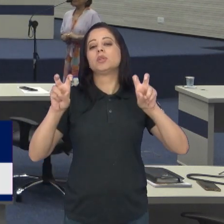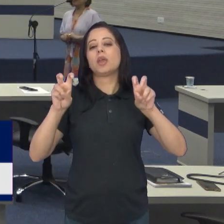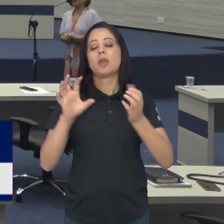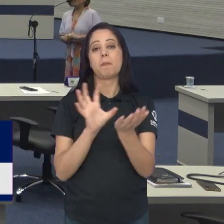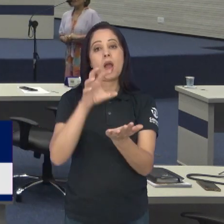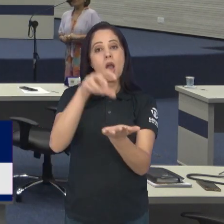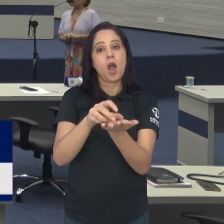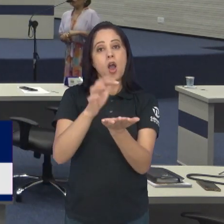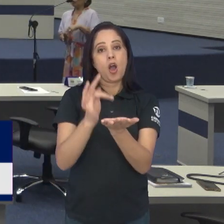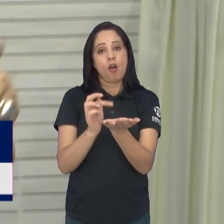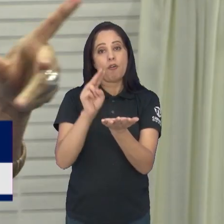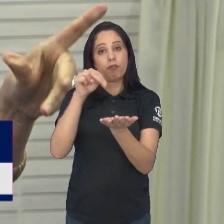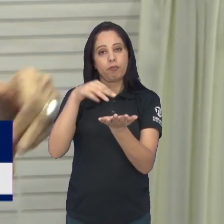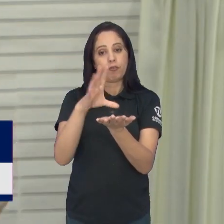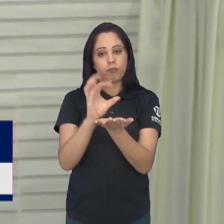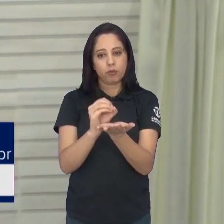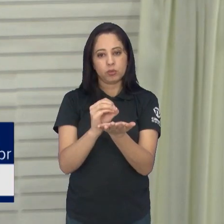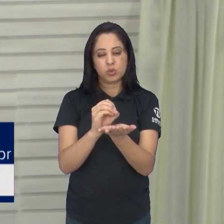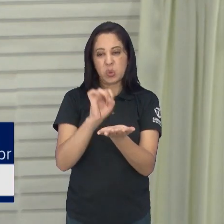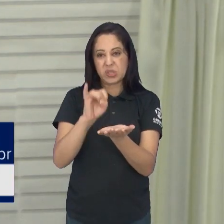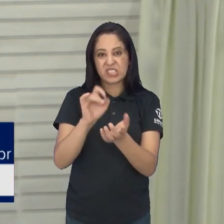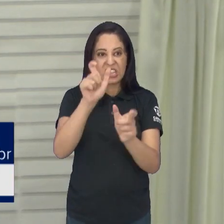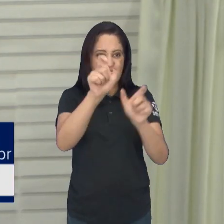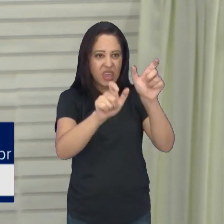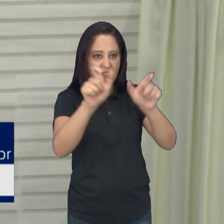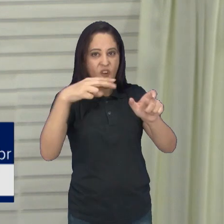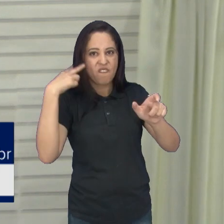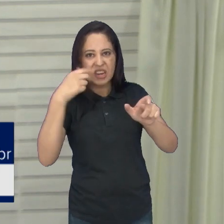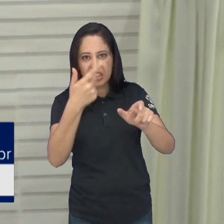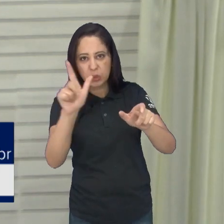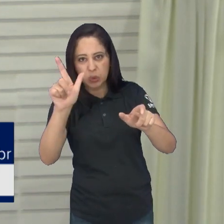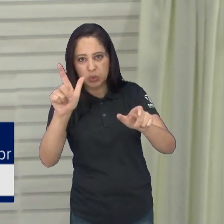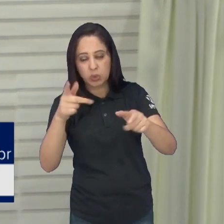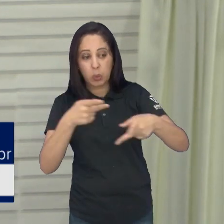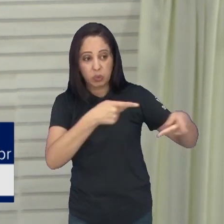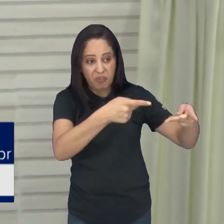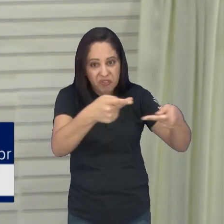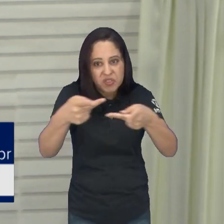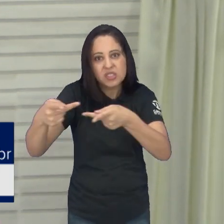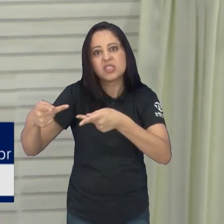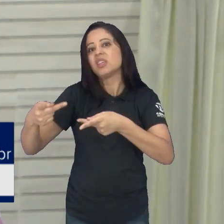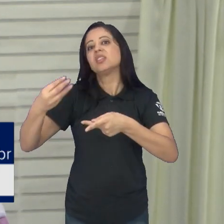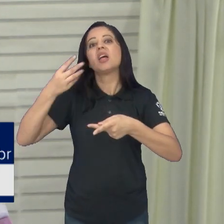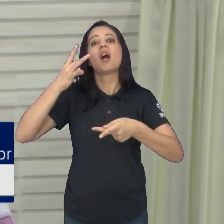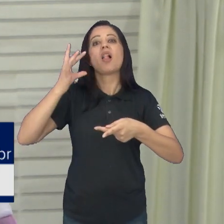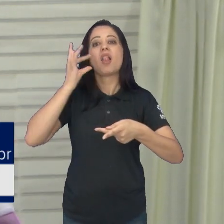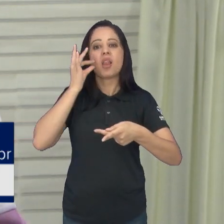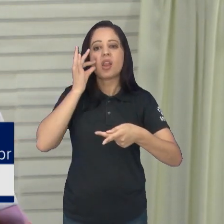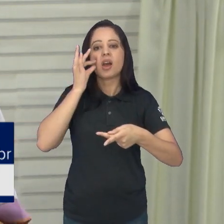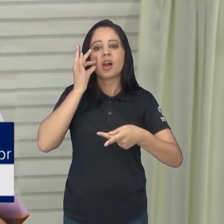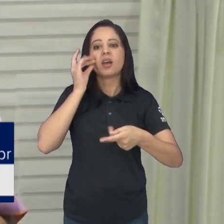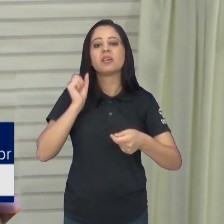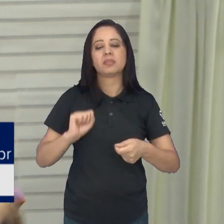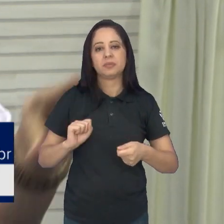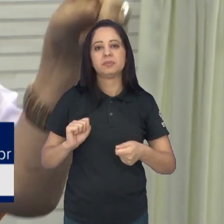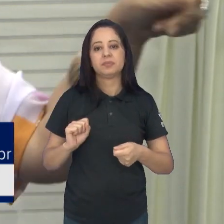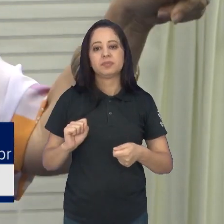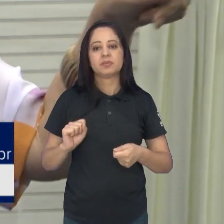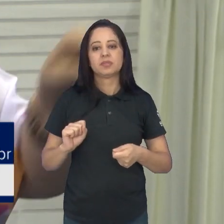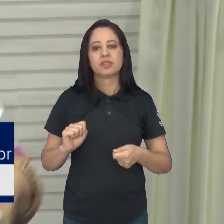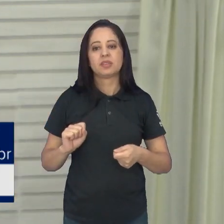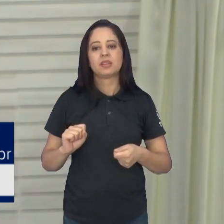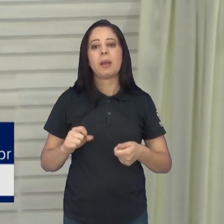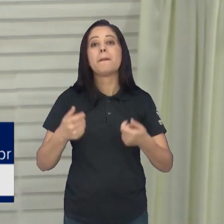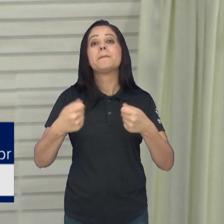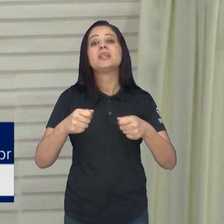quem for, os outros vereadores que não sejam da comissão, peça o que nós já solicitamos aqui. Eu fiz